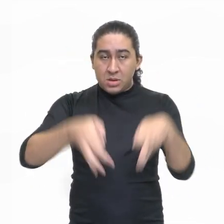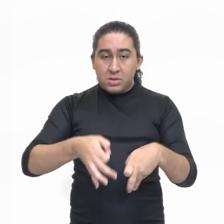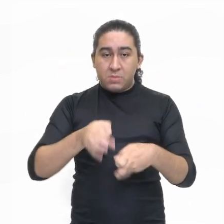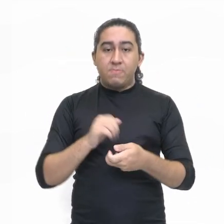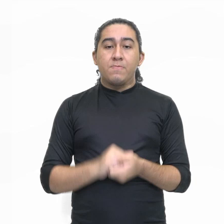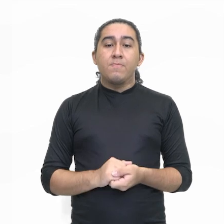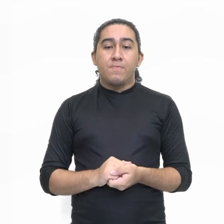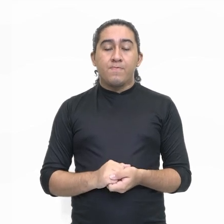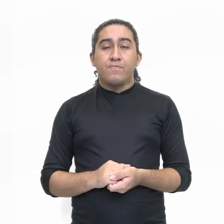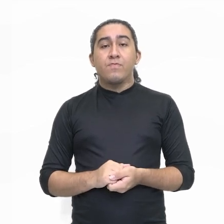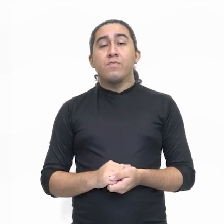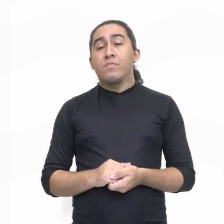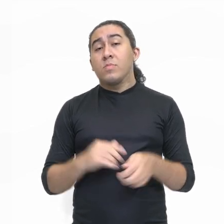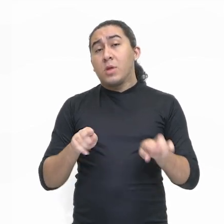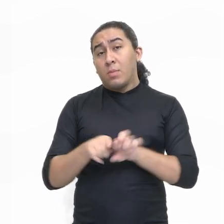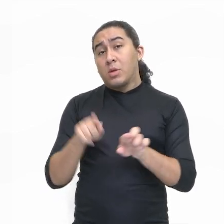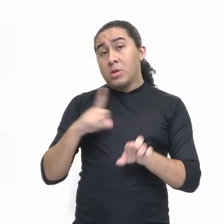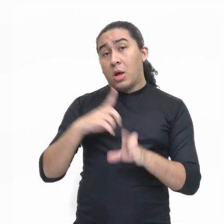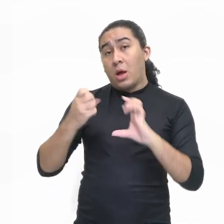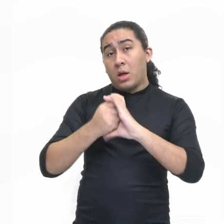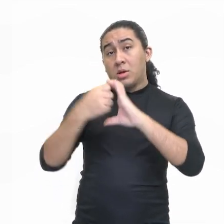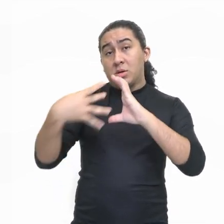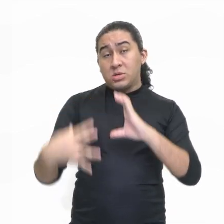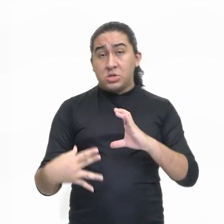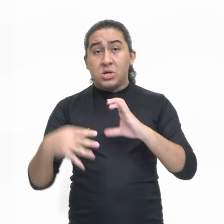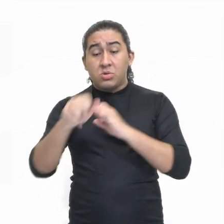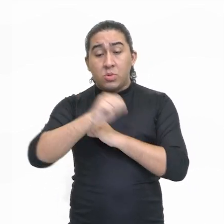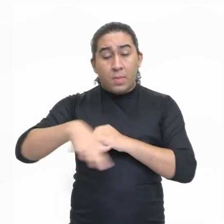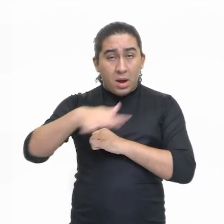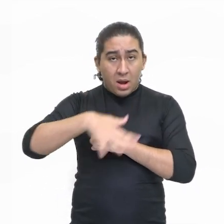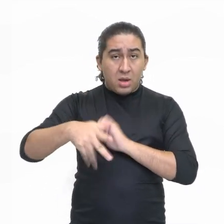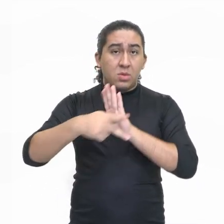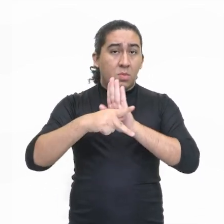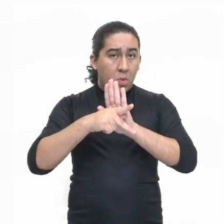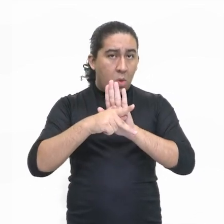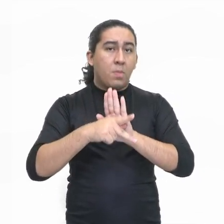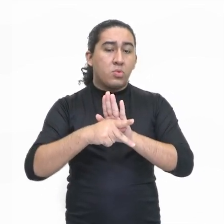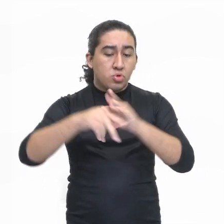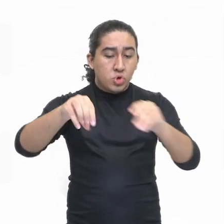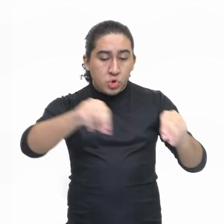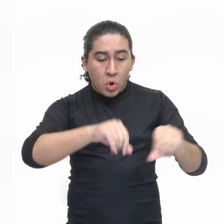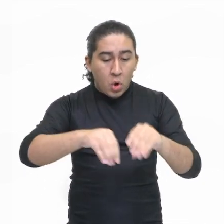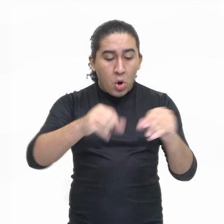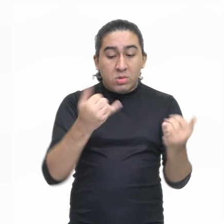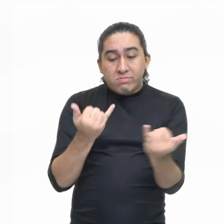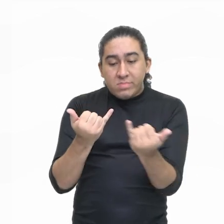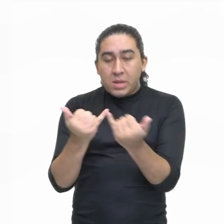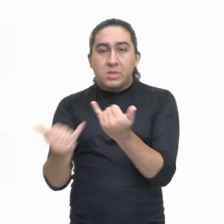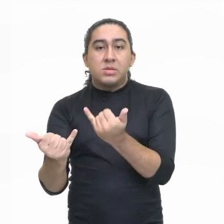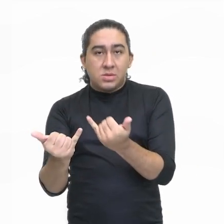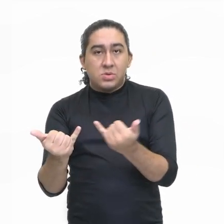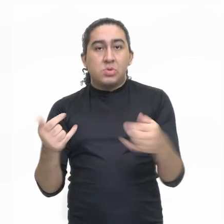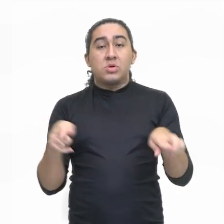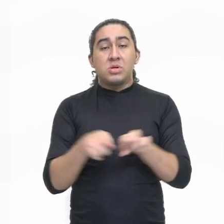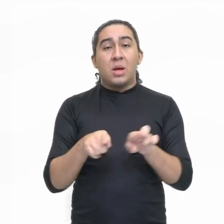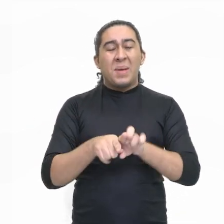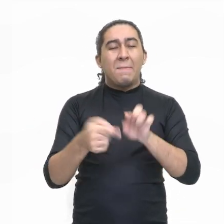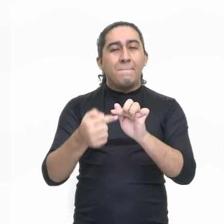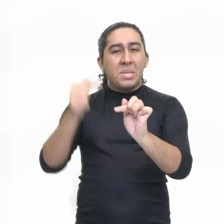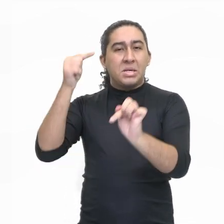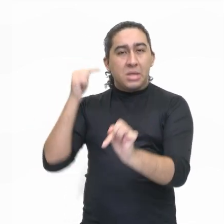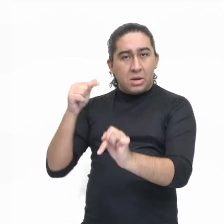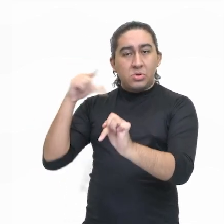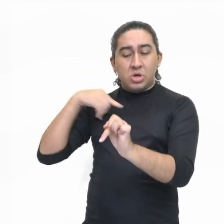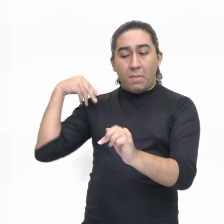Então, eles possuem condições aí de geologia, né, semelhantes e que, historicamente, sofreram os